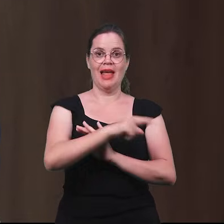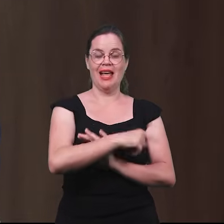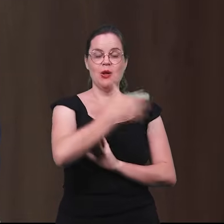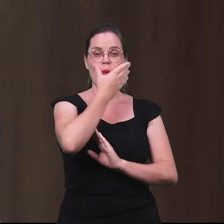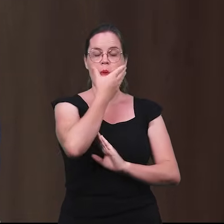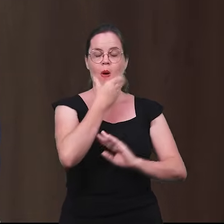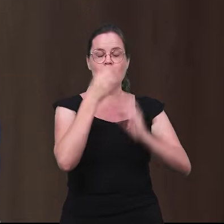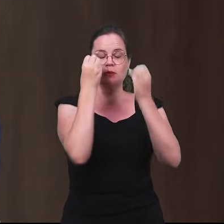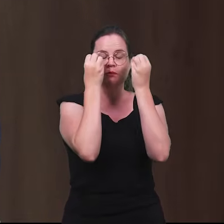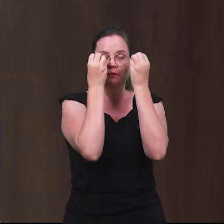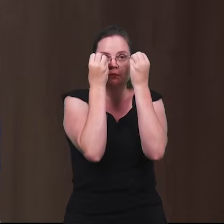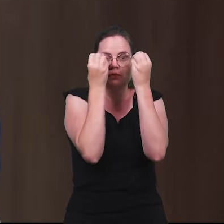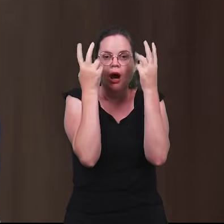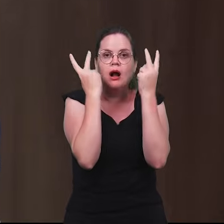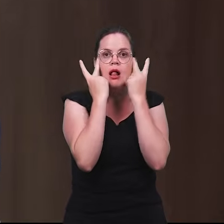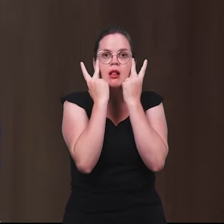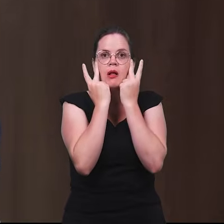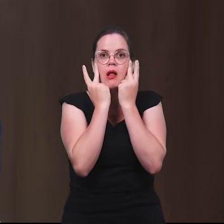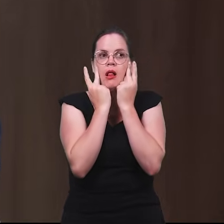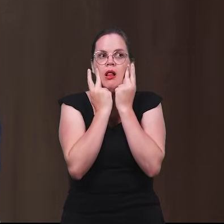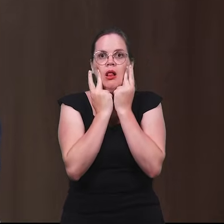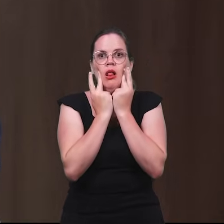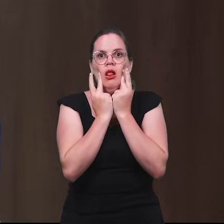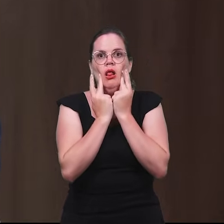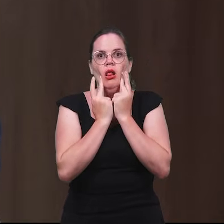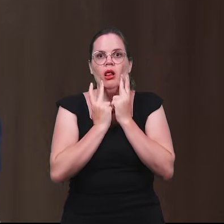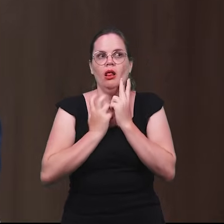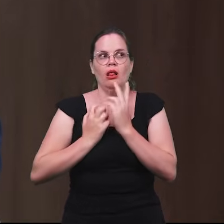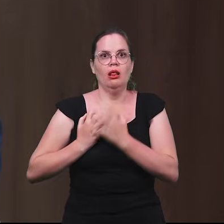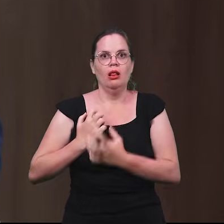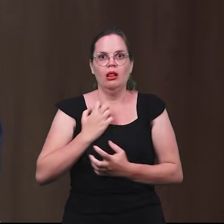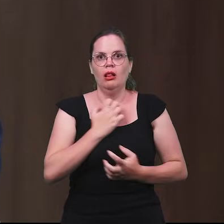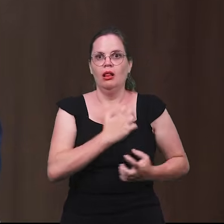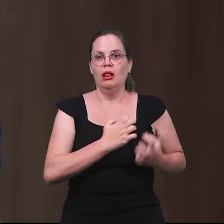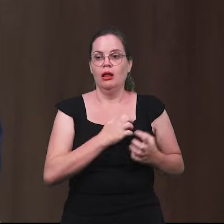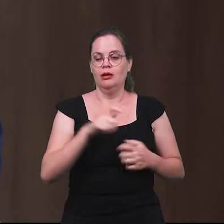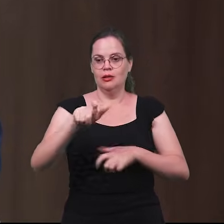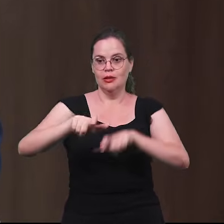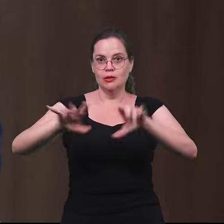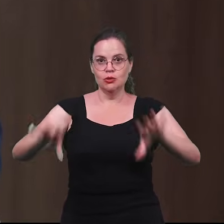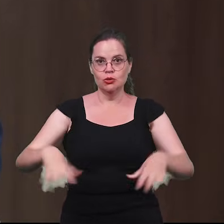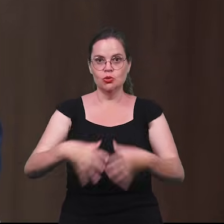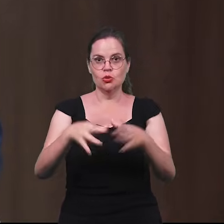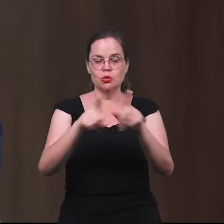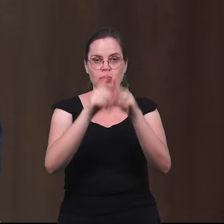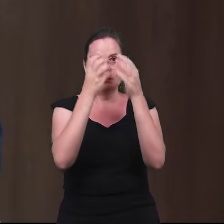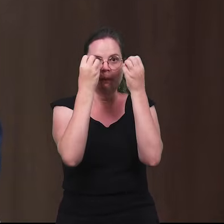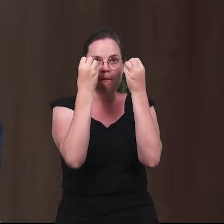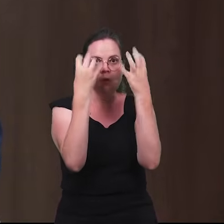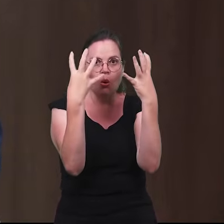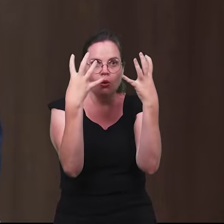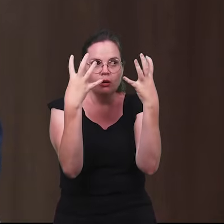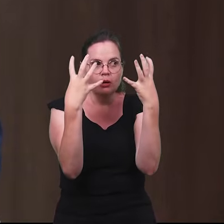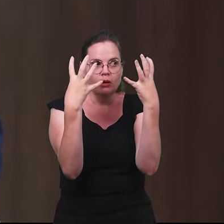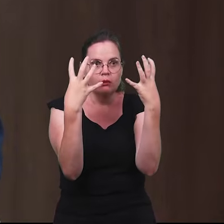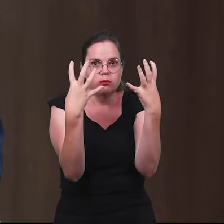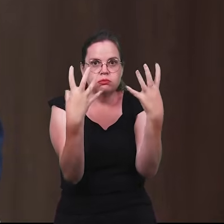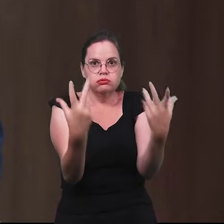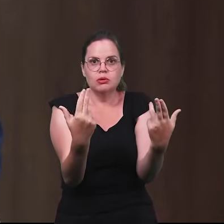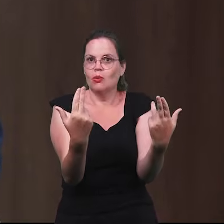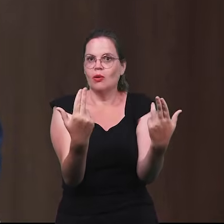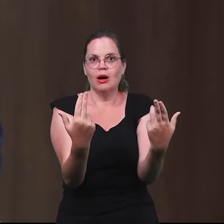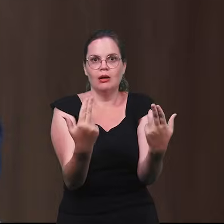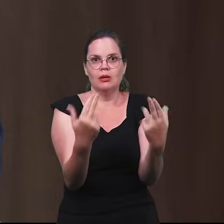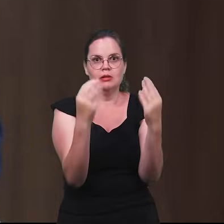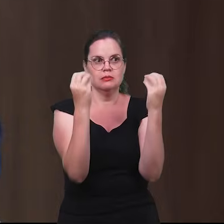mudou e os seus grandes, diz a palavra, estavam sobressaltados, todos espantados com